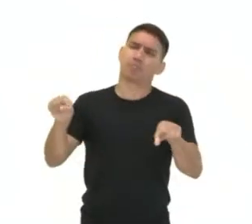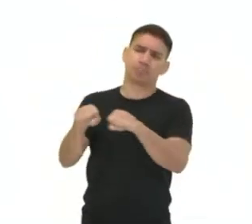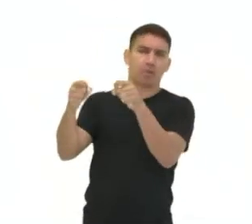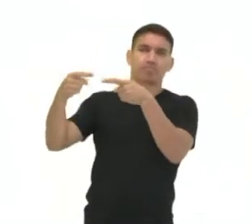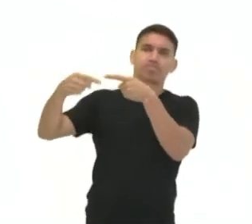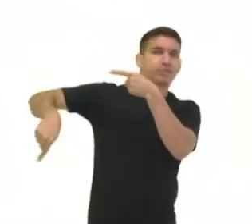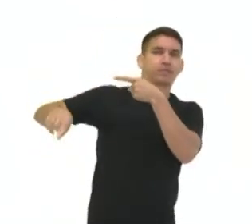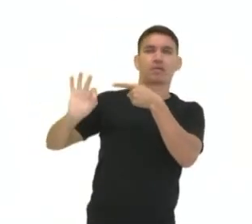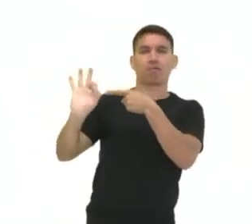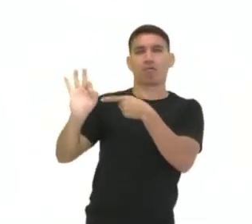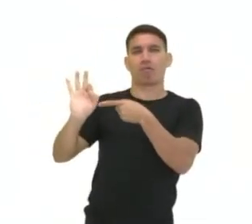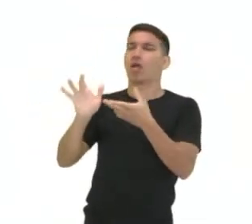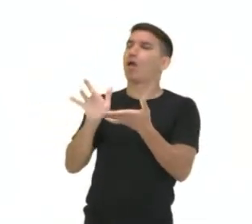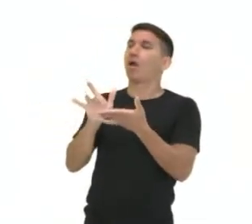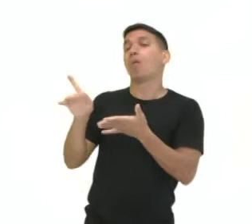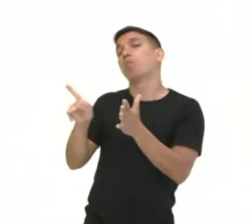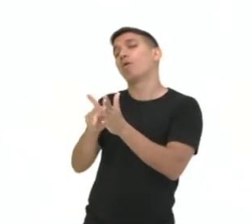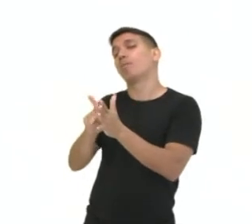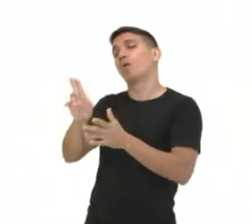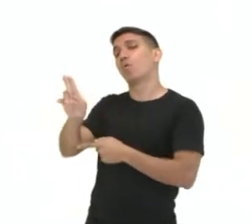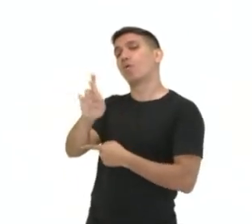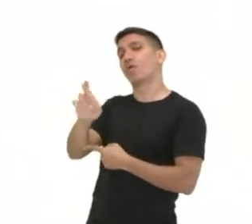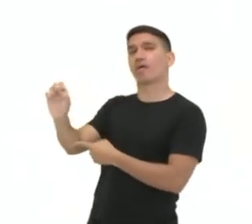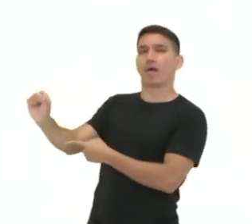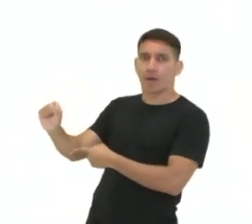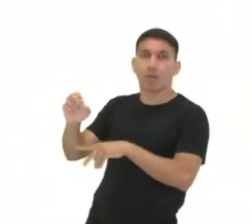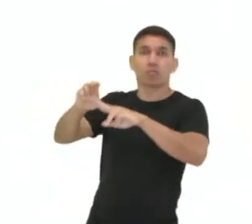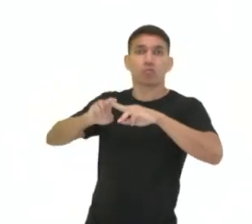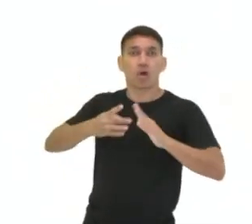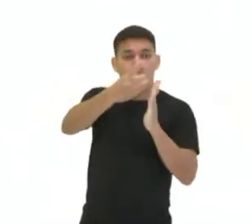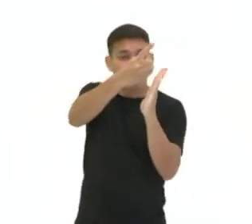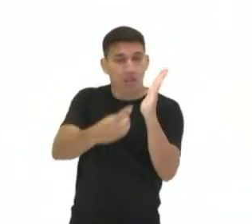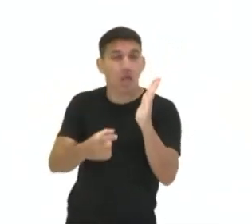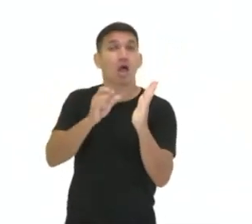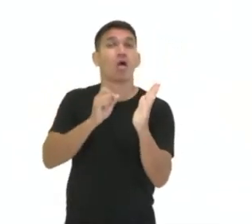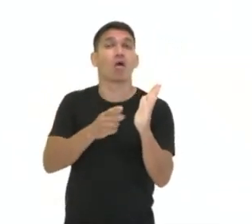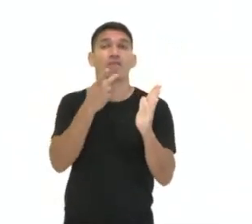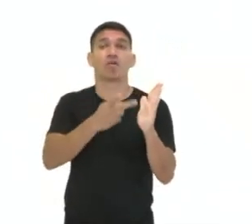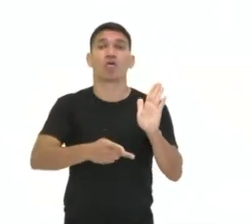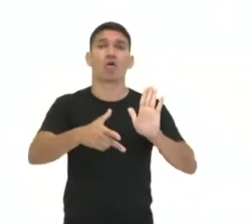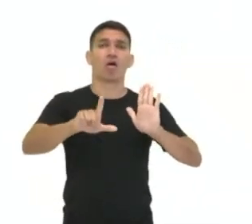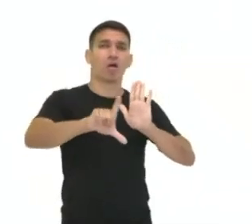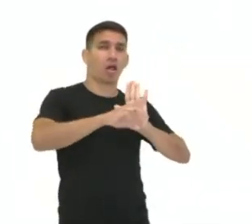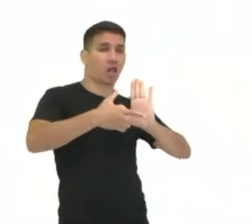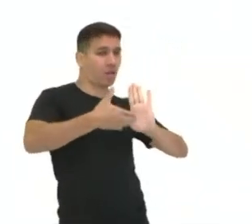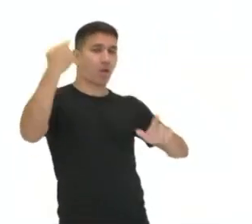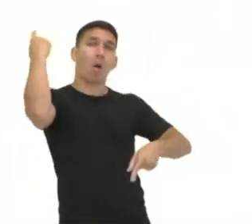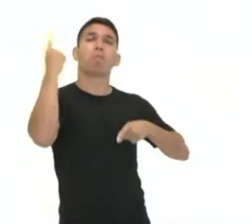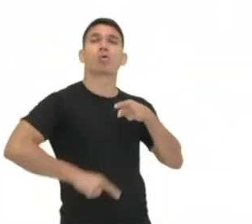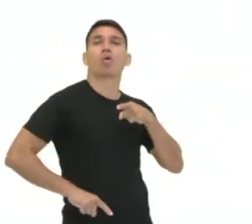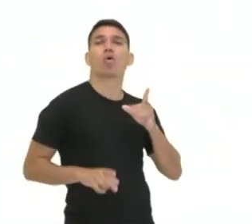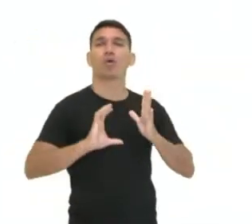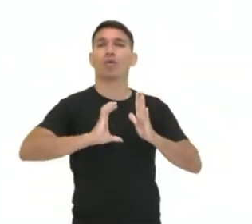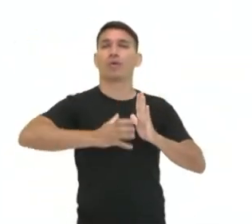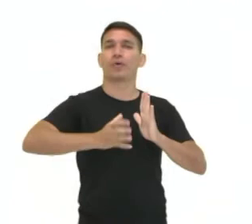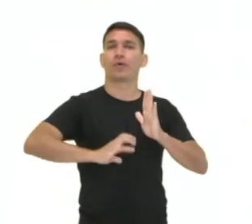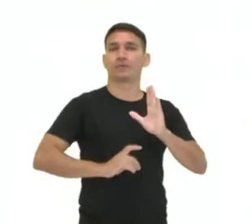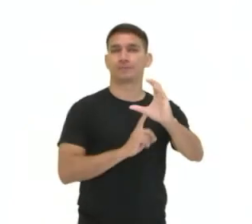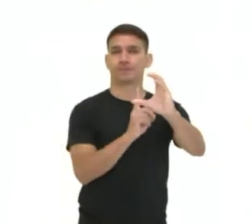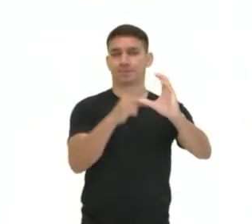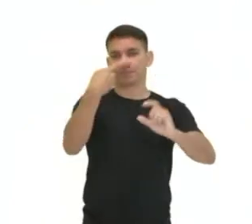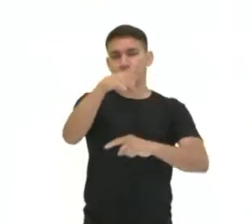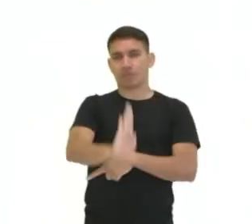União Soviética, inclusive com a declaração da ilegalidade, ou seja, da proibição do Partido Comunista